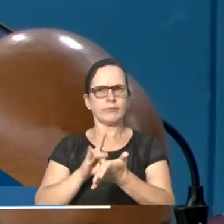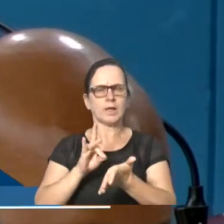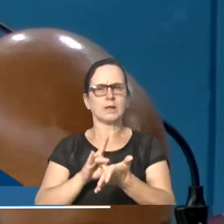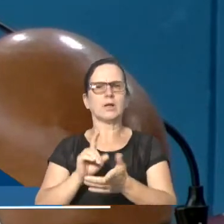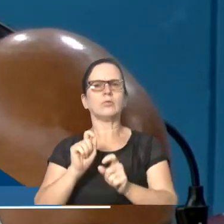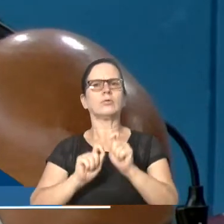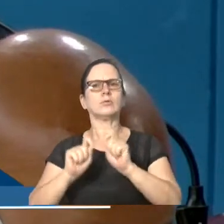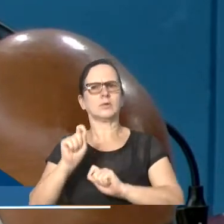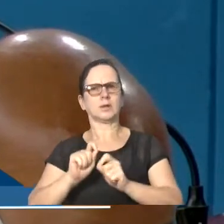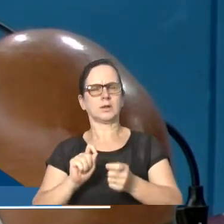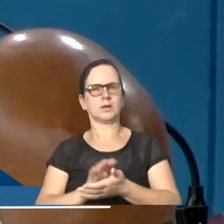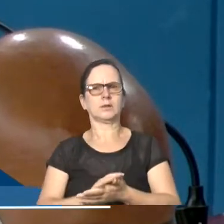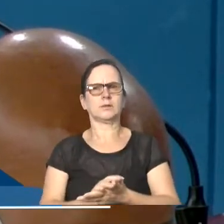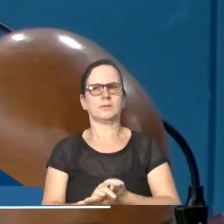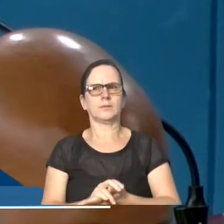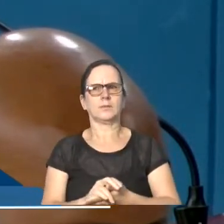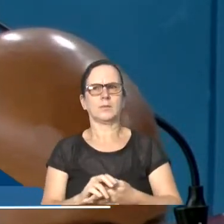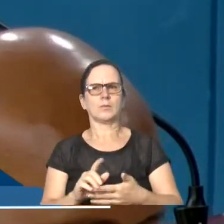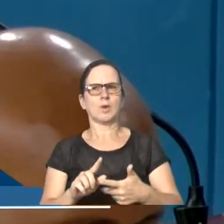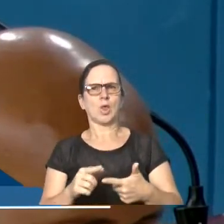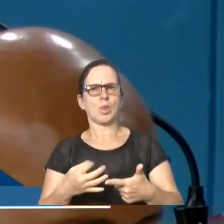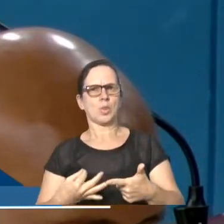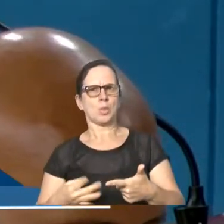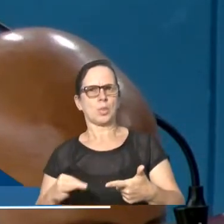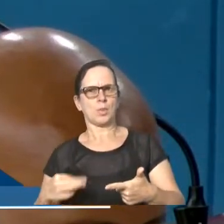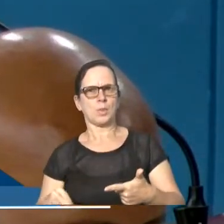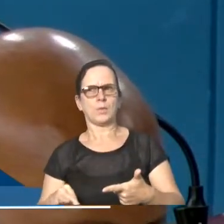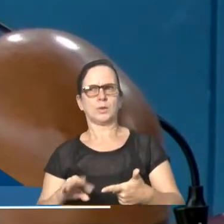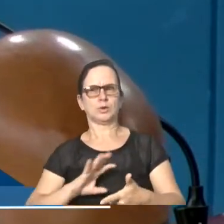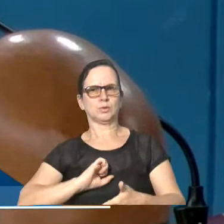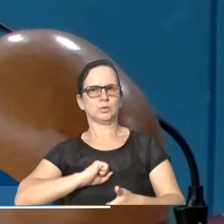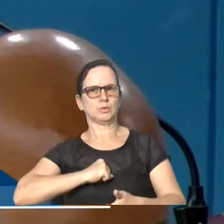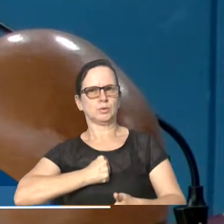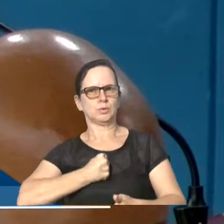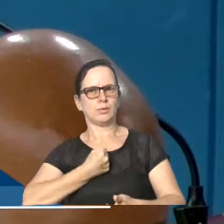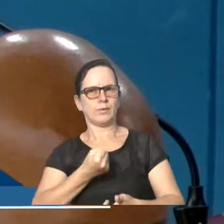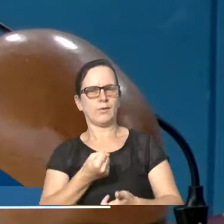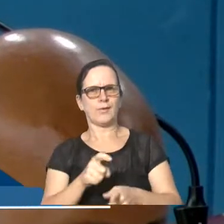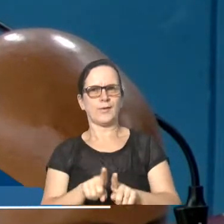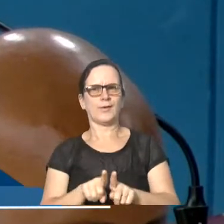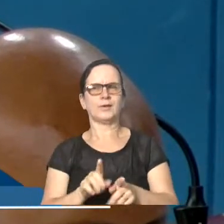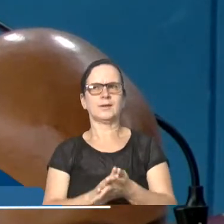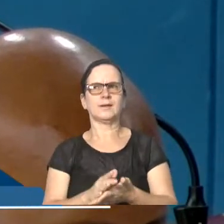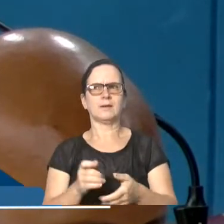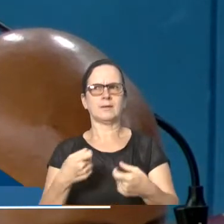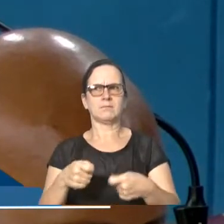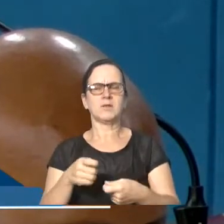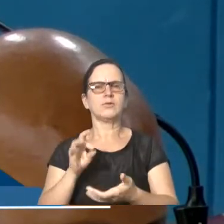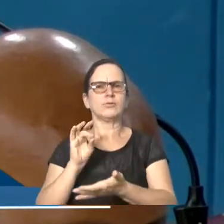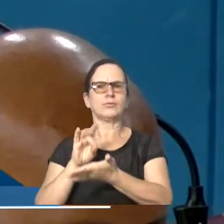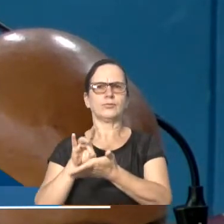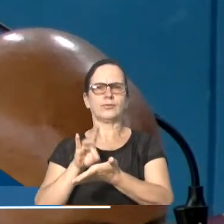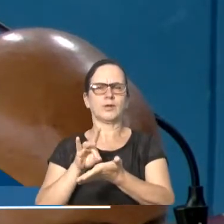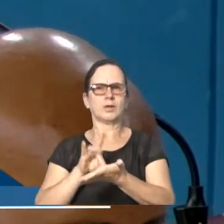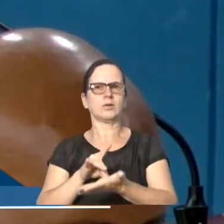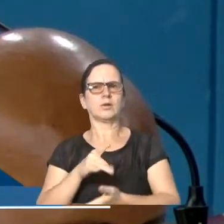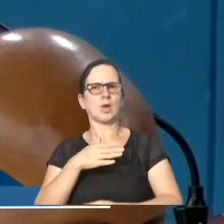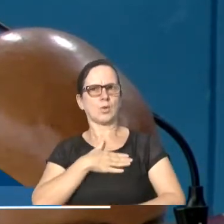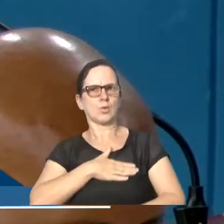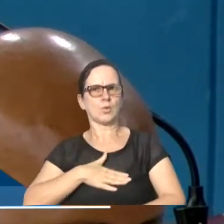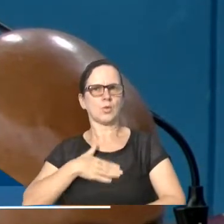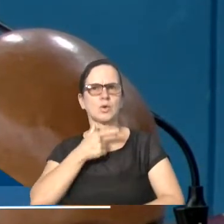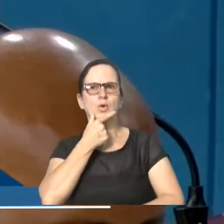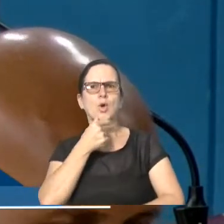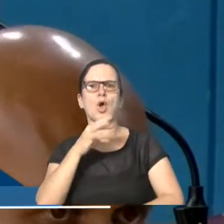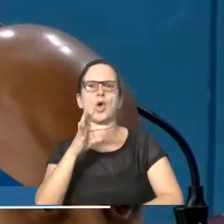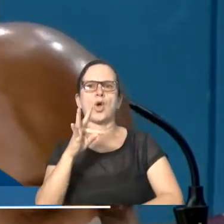queria promover foi com dor e ódio, mas ele precisa ter aqui, que seja claro para ele, um choque de realidade. Eu gostaria que o Topete, que faz o papel